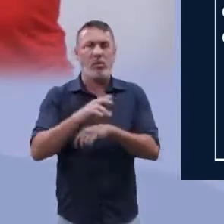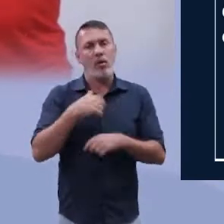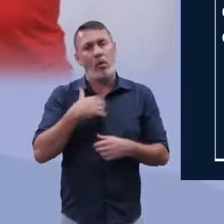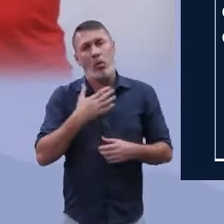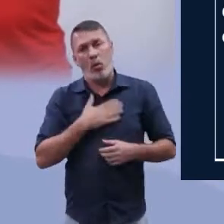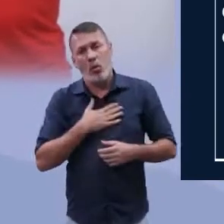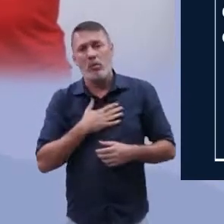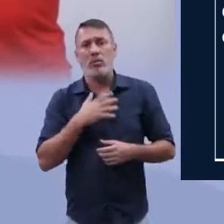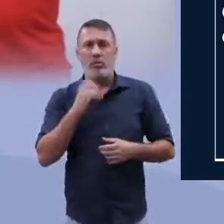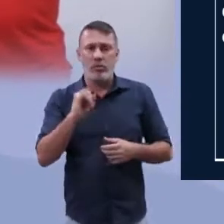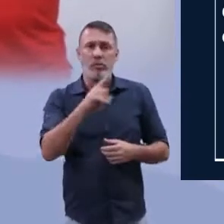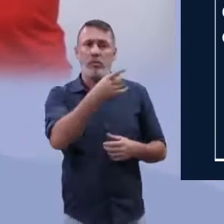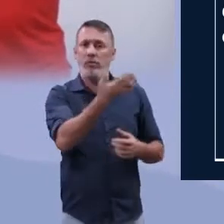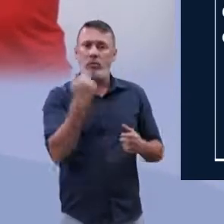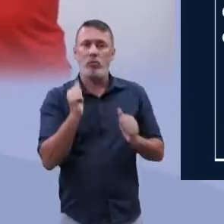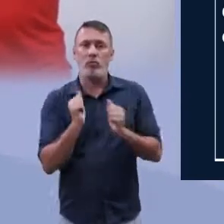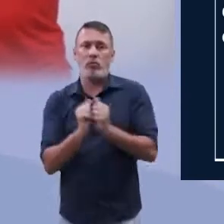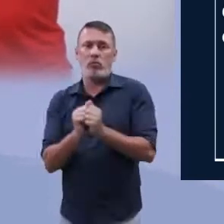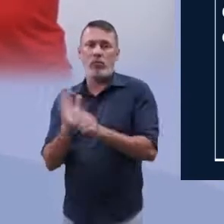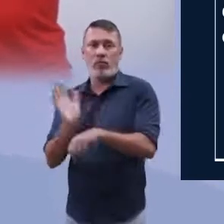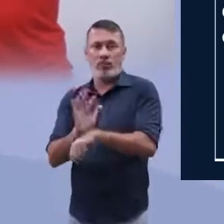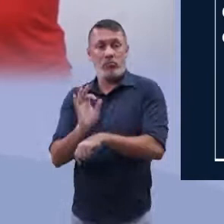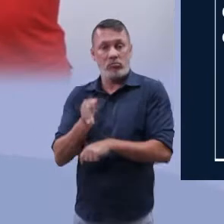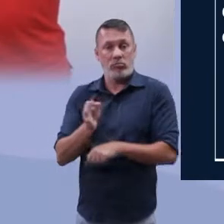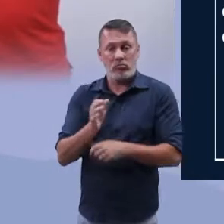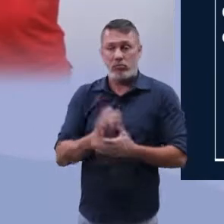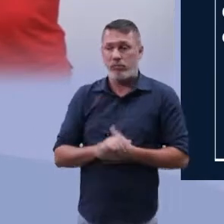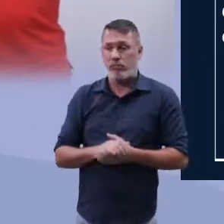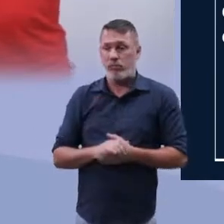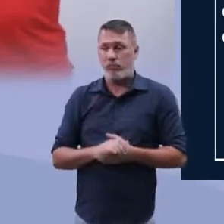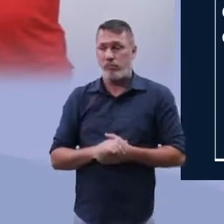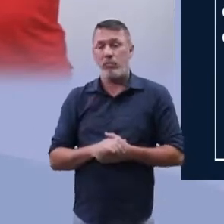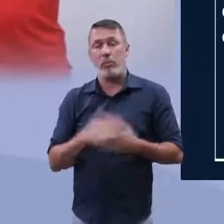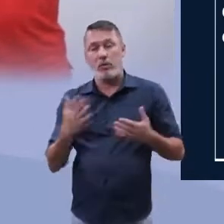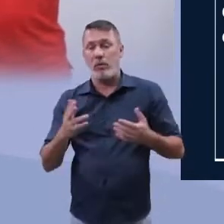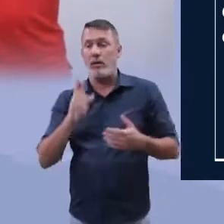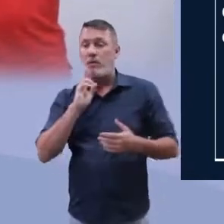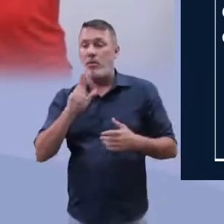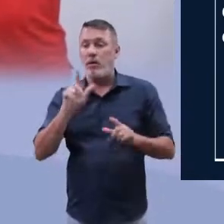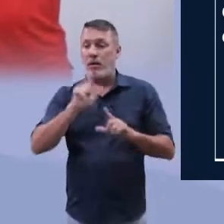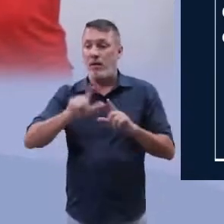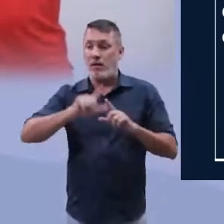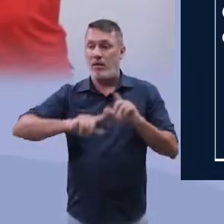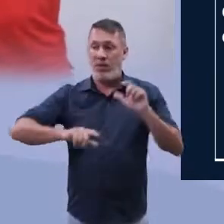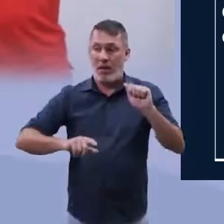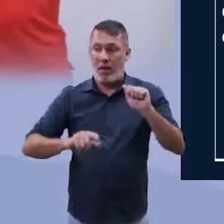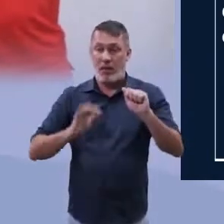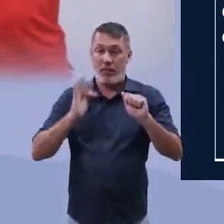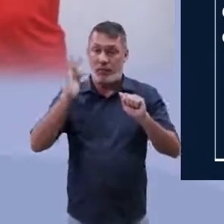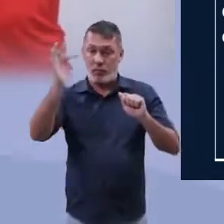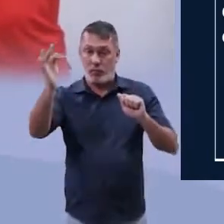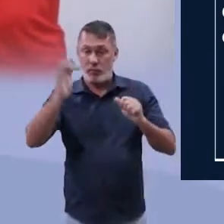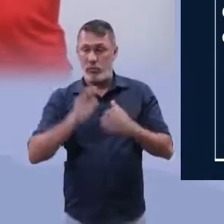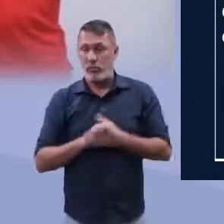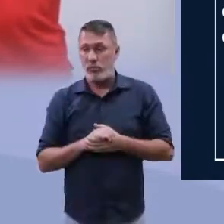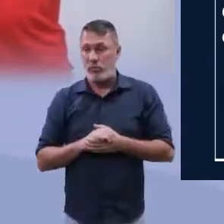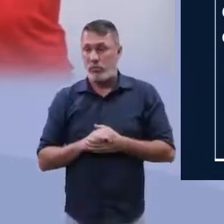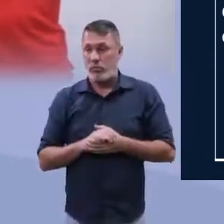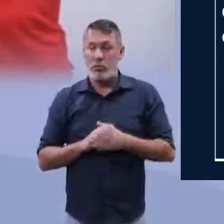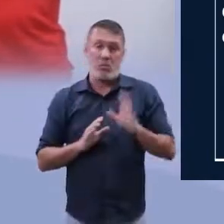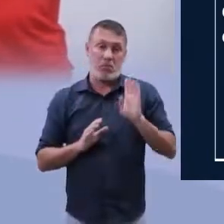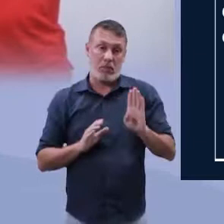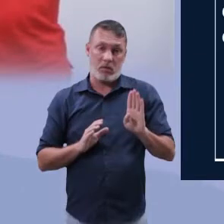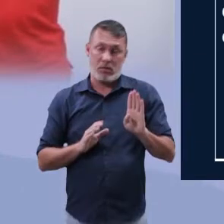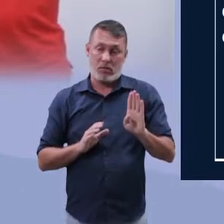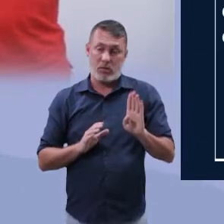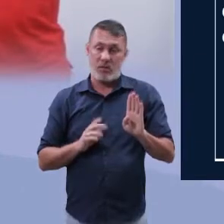no caso, né, fosse comigo. Não é isso? Fosse comigo. Então, a letra A tem que falar de um futuro e a